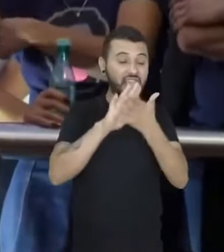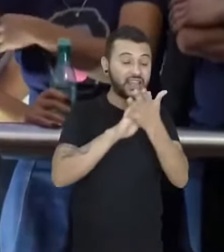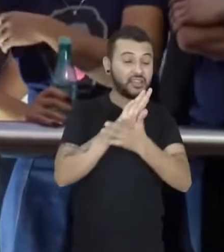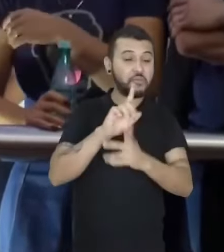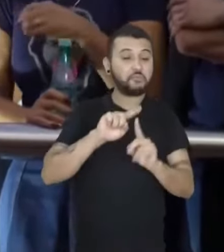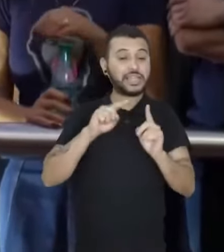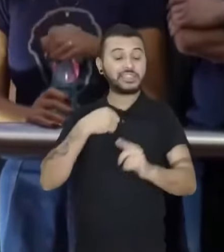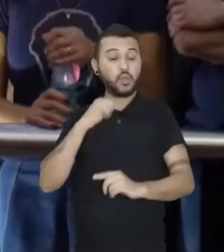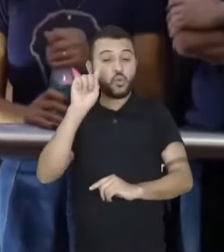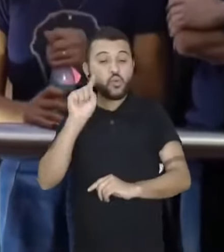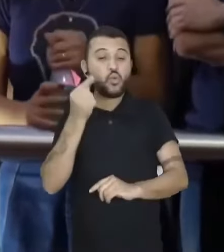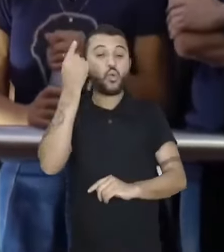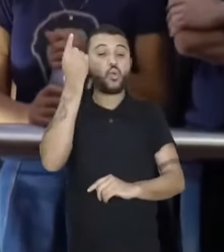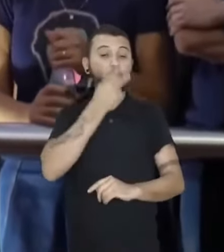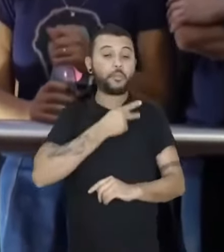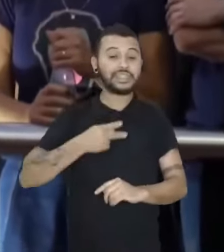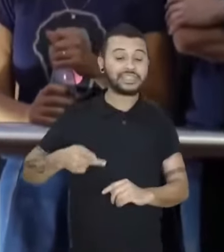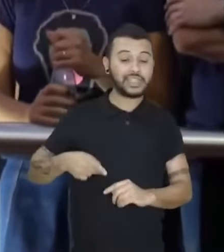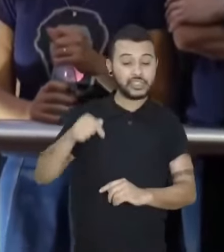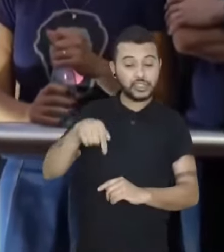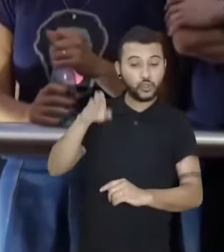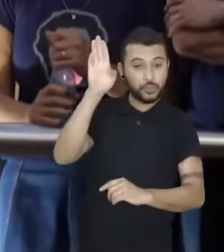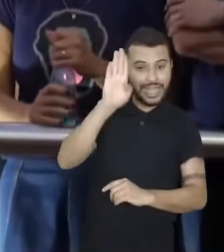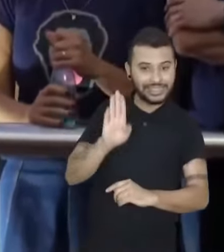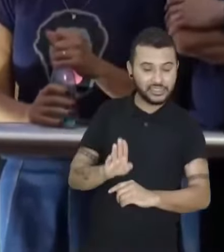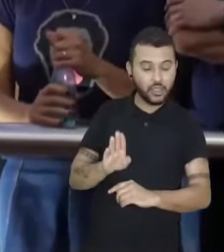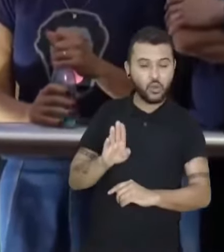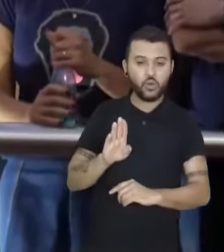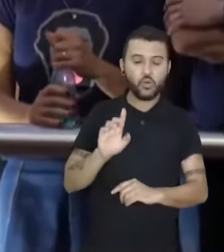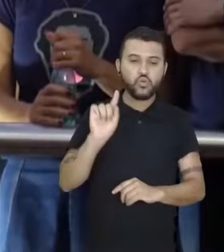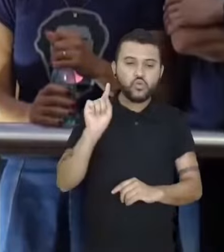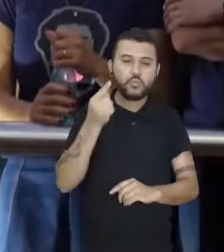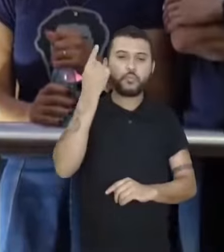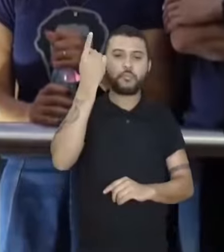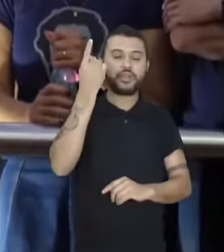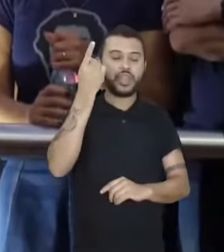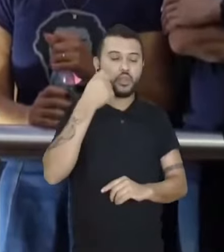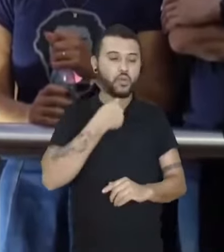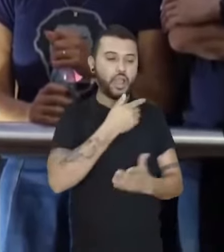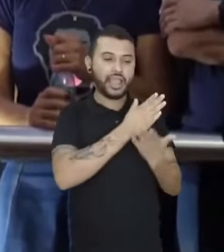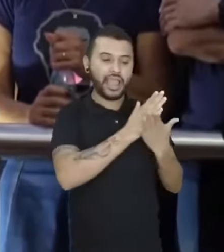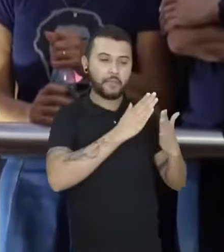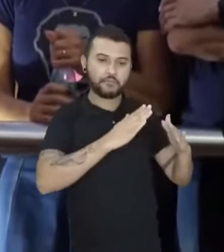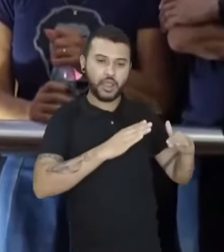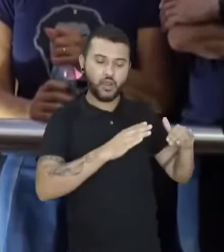presidente da história deste país que, ao terminar o meu mandato,